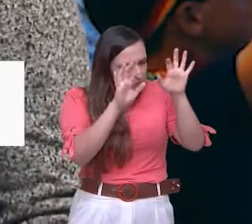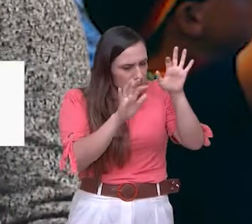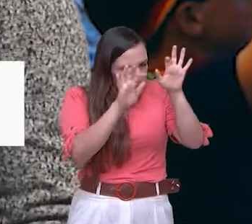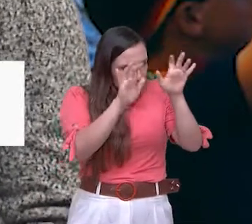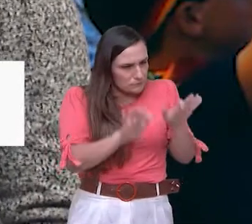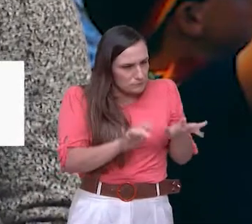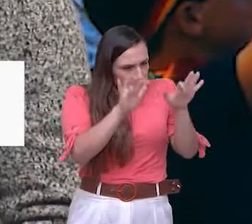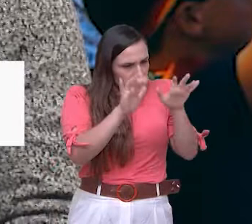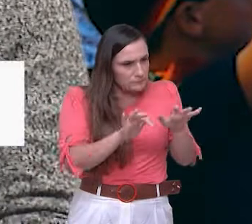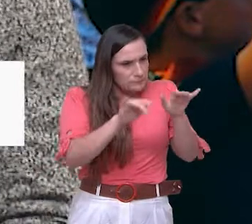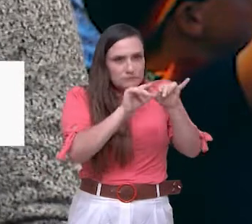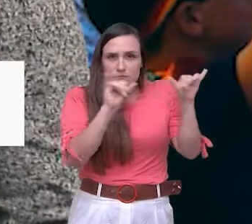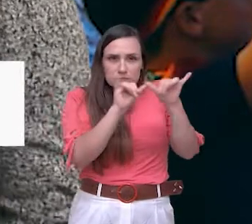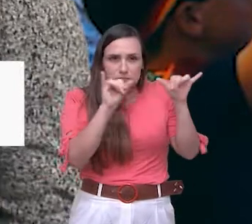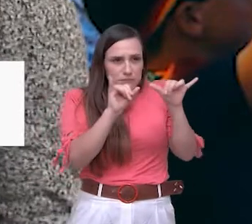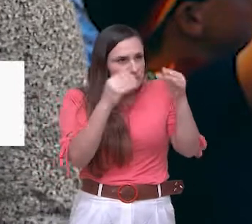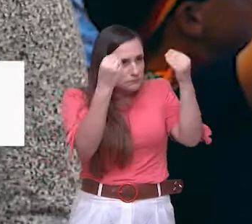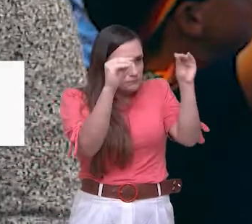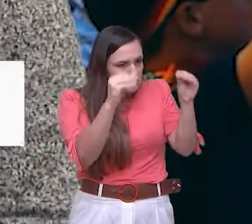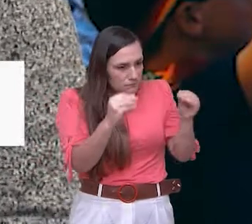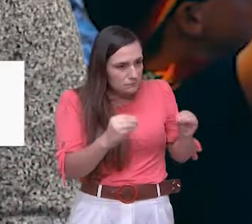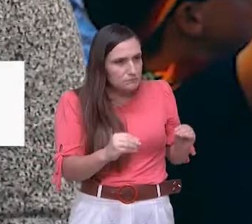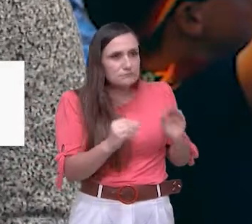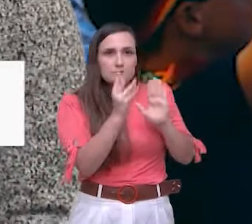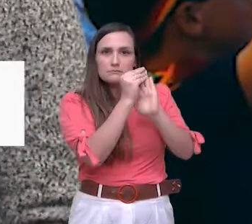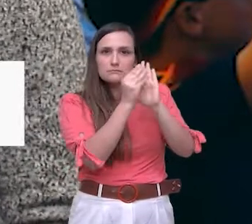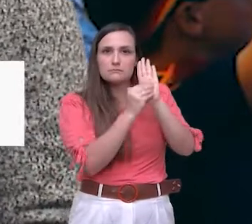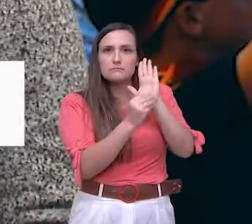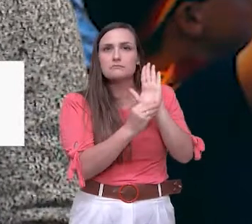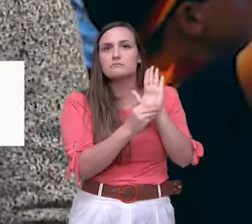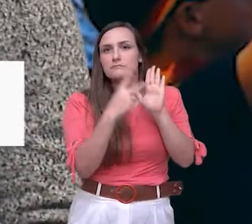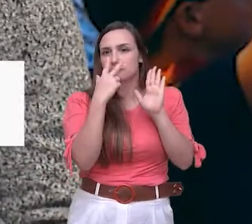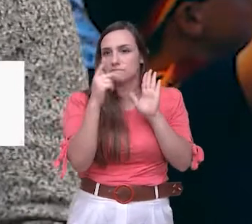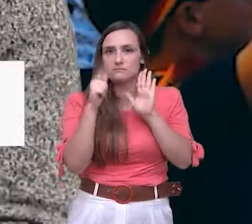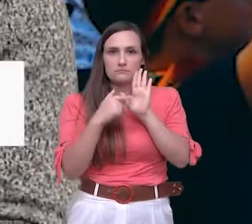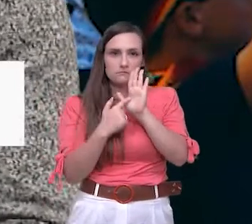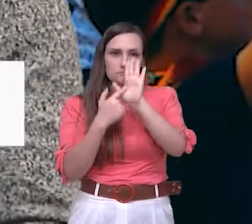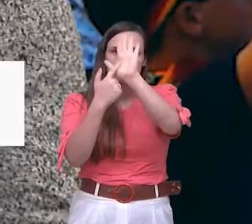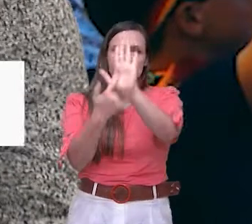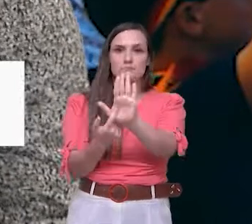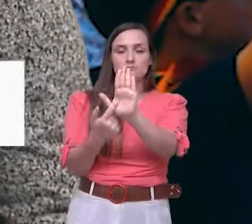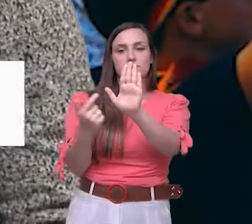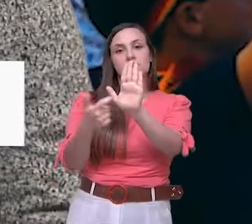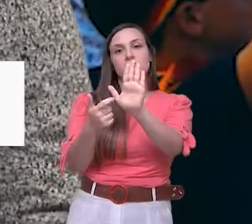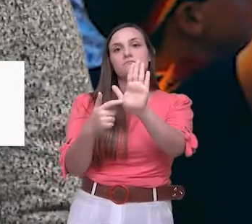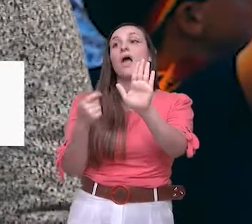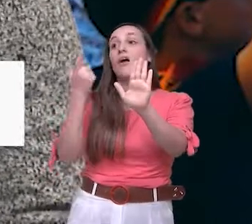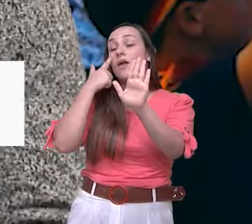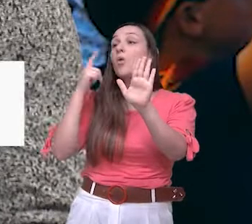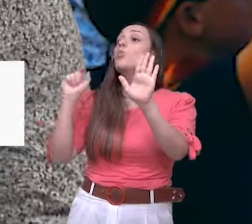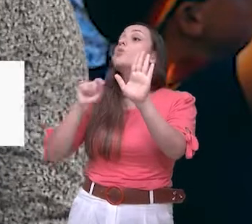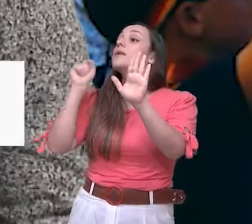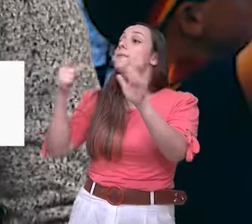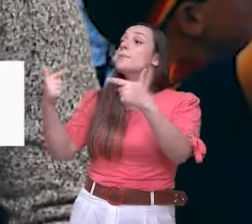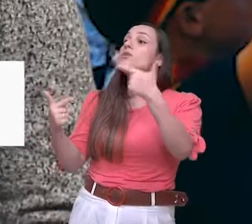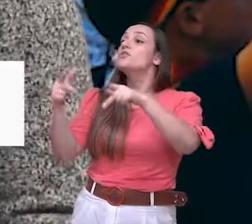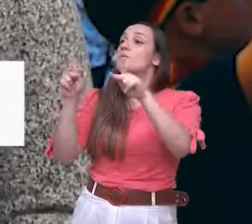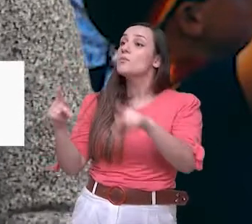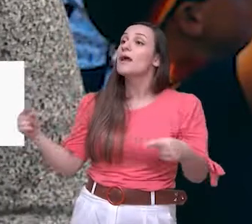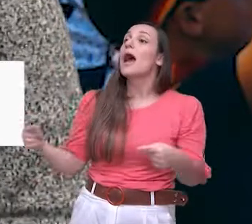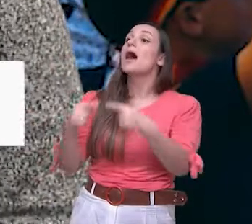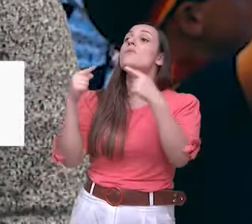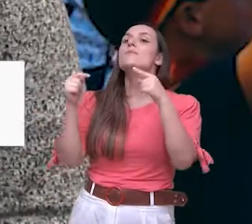materiais para que a gente consiga em cima desses desses dados né desse desse mapa desse cenário